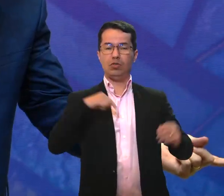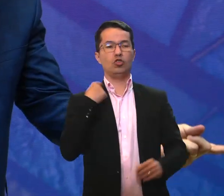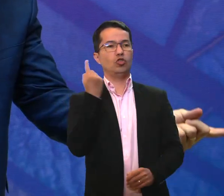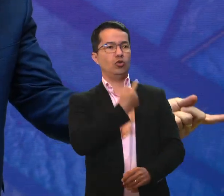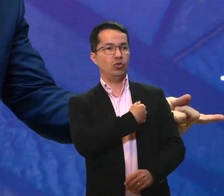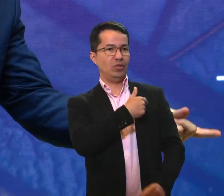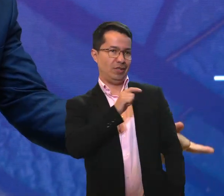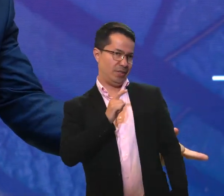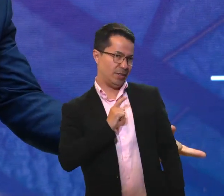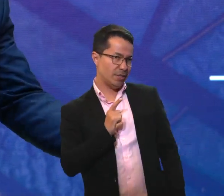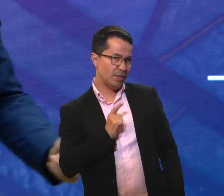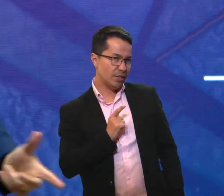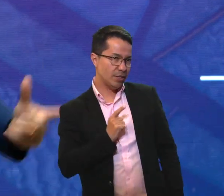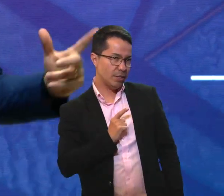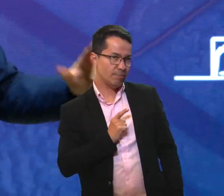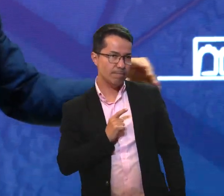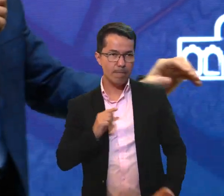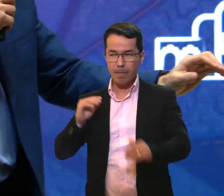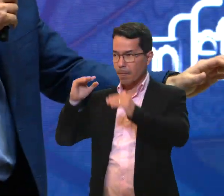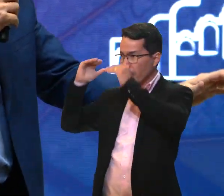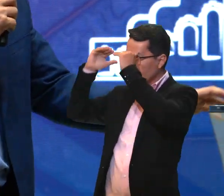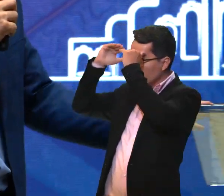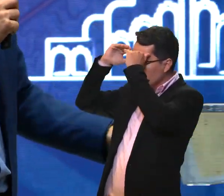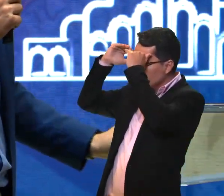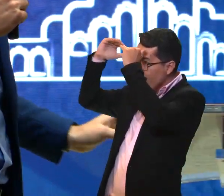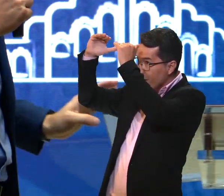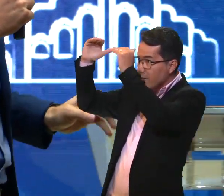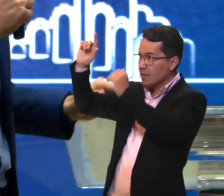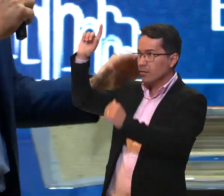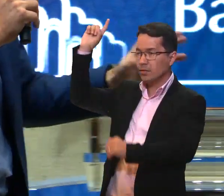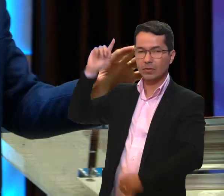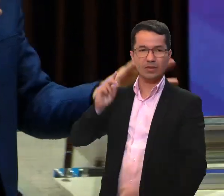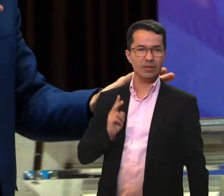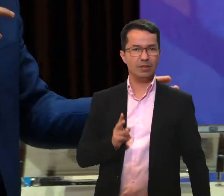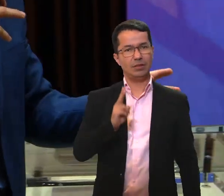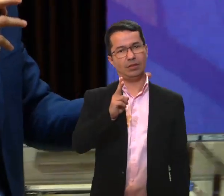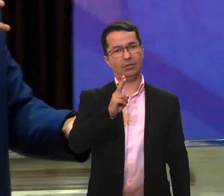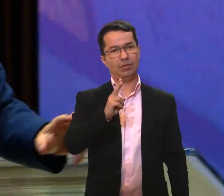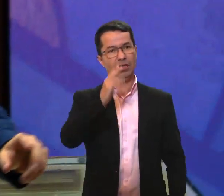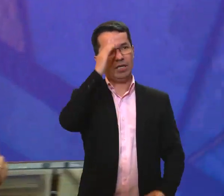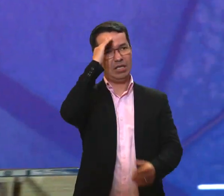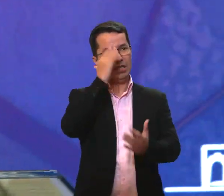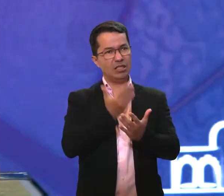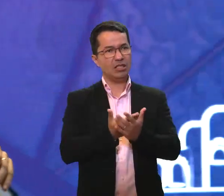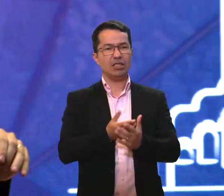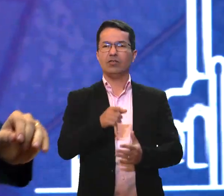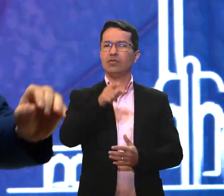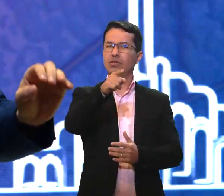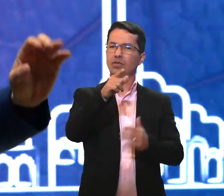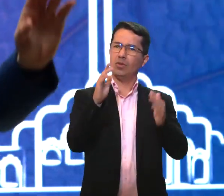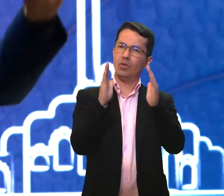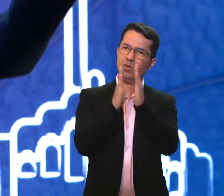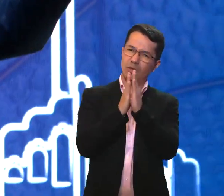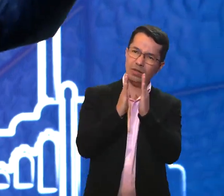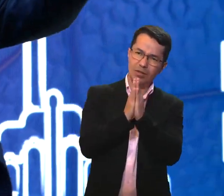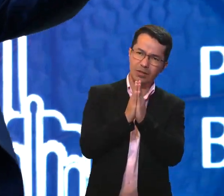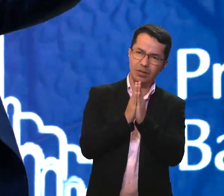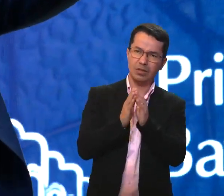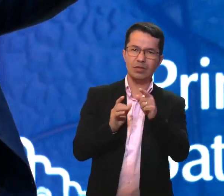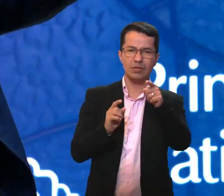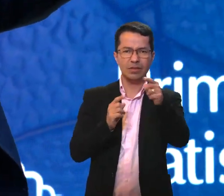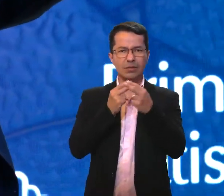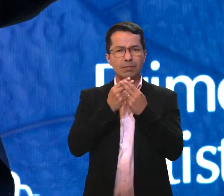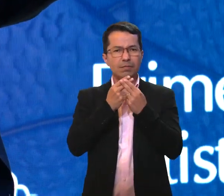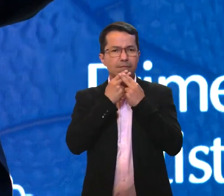Ele mandou. Sabe o que eu creio? Quando você estiver orando, jejuando, Deus vai